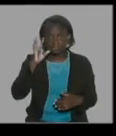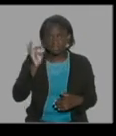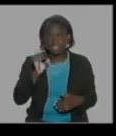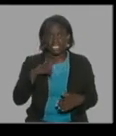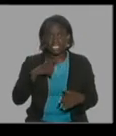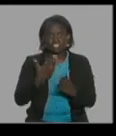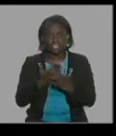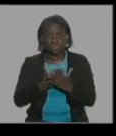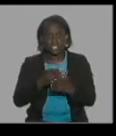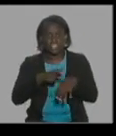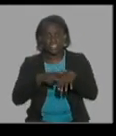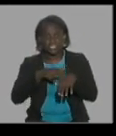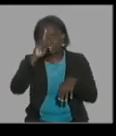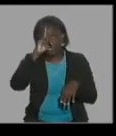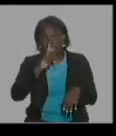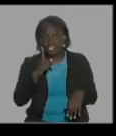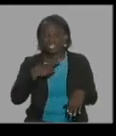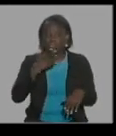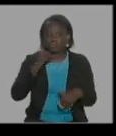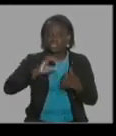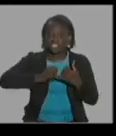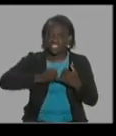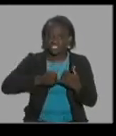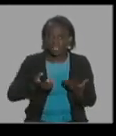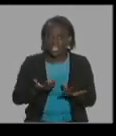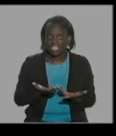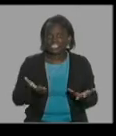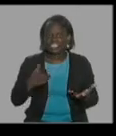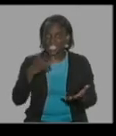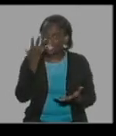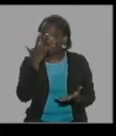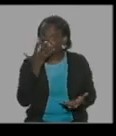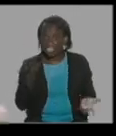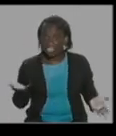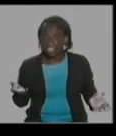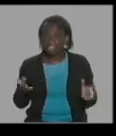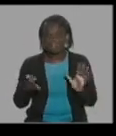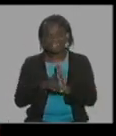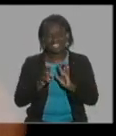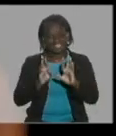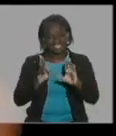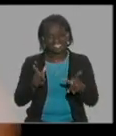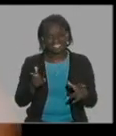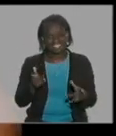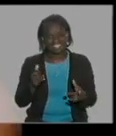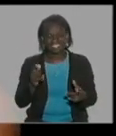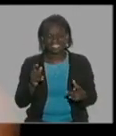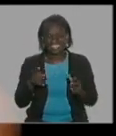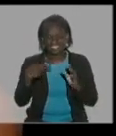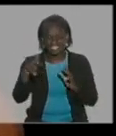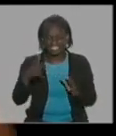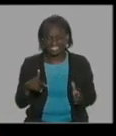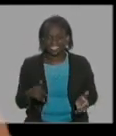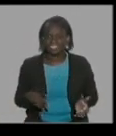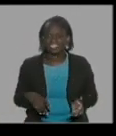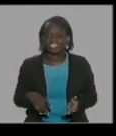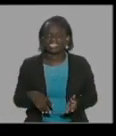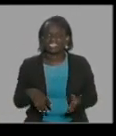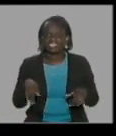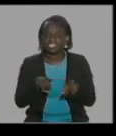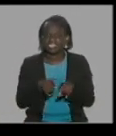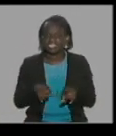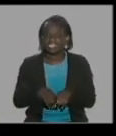vê escolas pintadas verde e amarelo, eles têm feijoada, eles celebram o carnaval de um jeito bem peculiar deles, mas